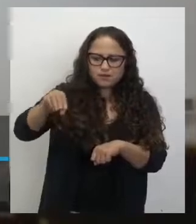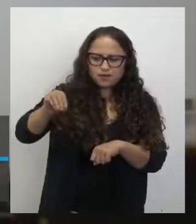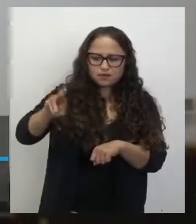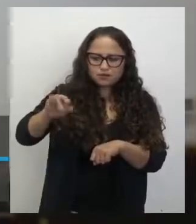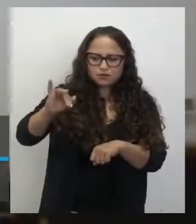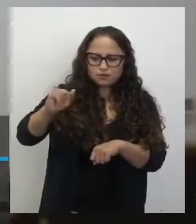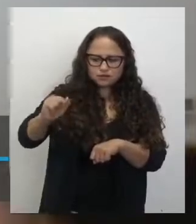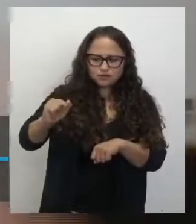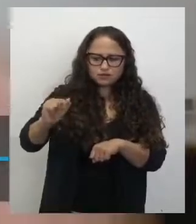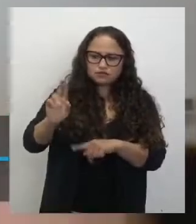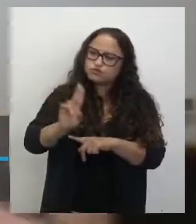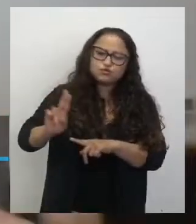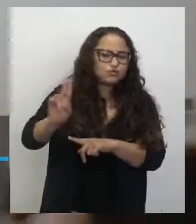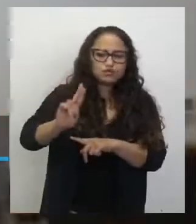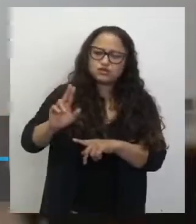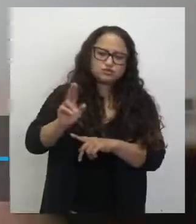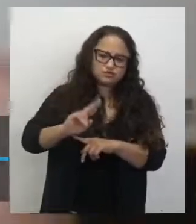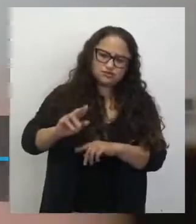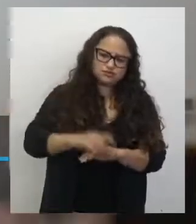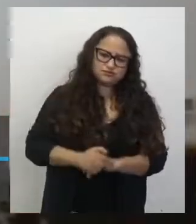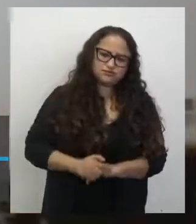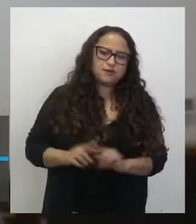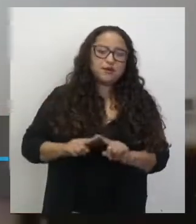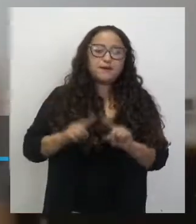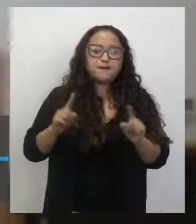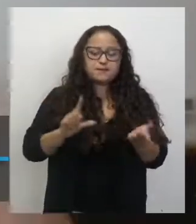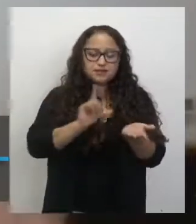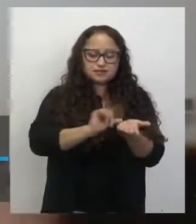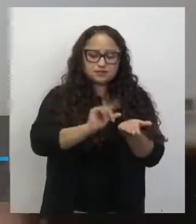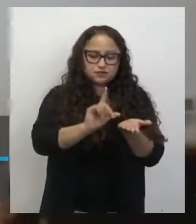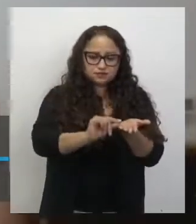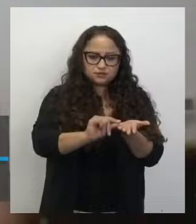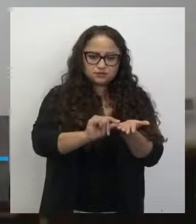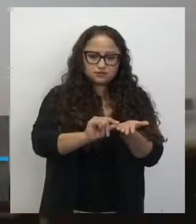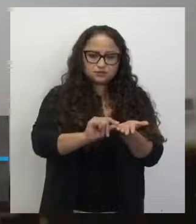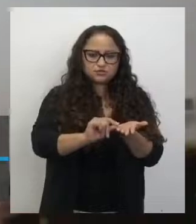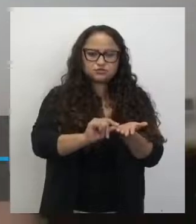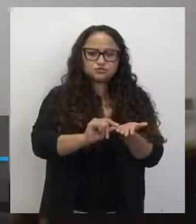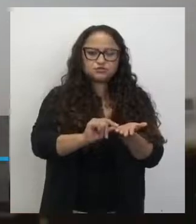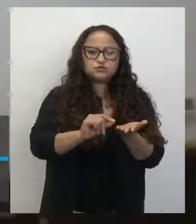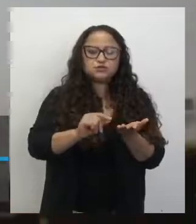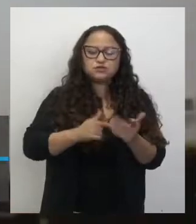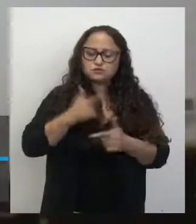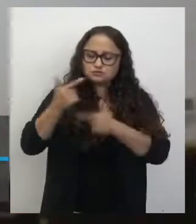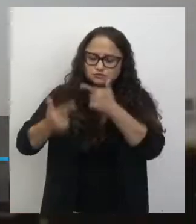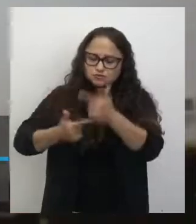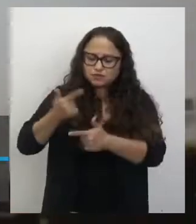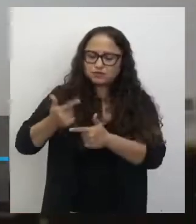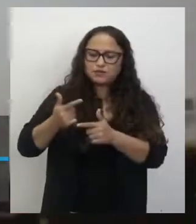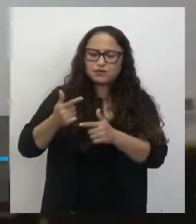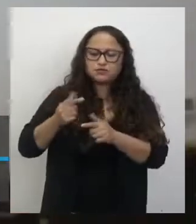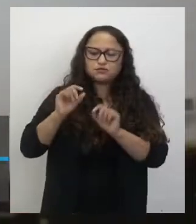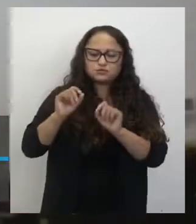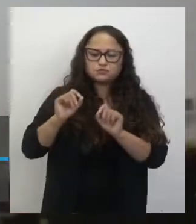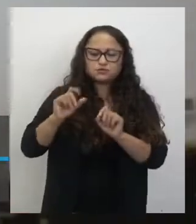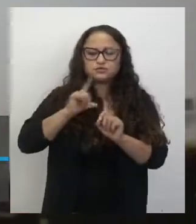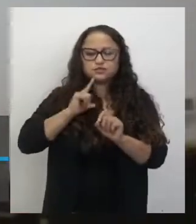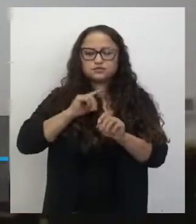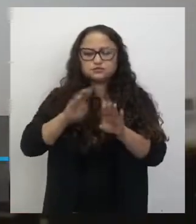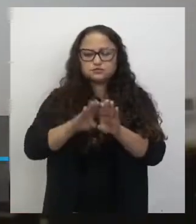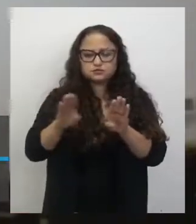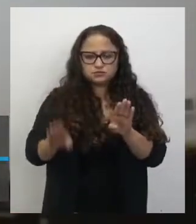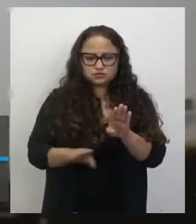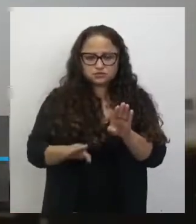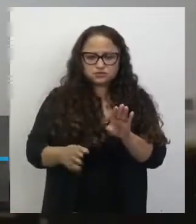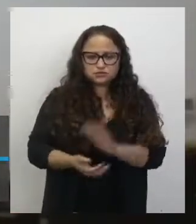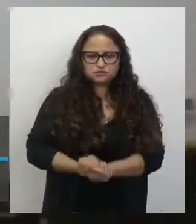utilizado, mas de alguma forma, em alguns artigos, a gente sim trabalha com essa questão das minorias, tá? Então, eu só